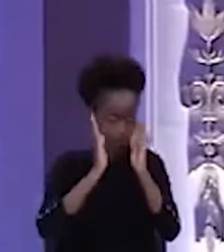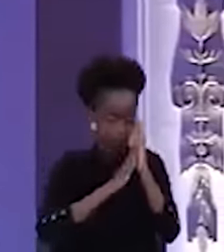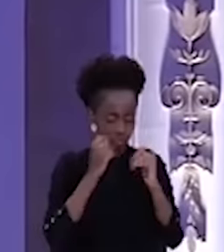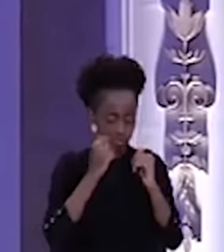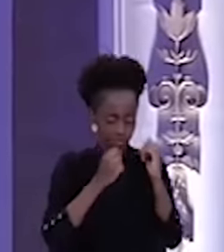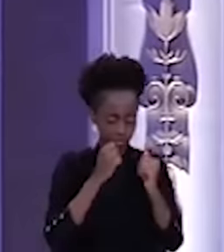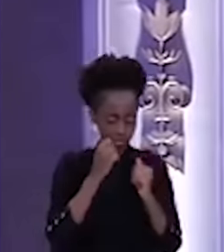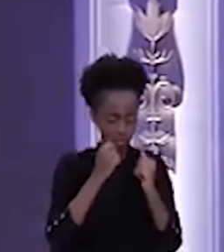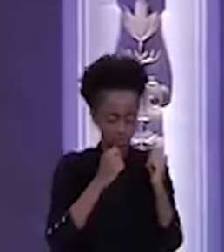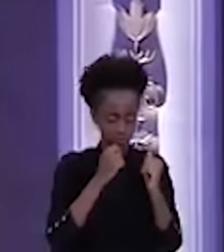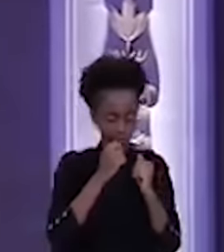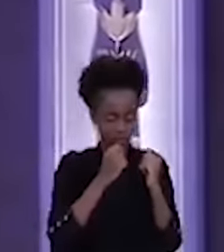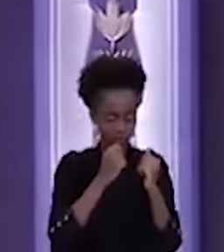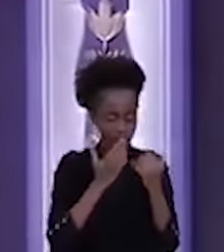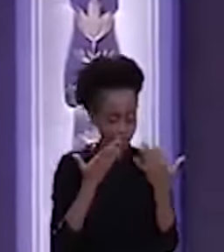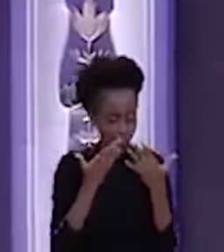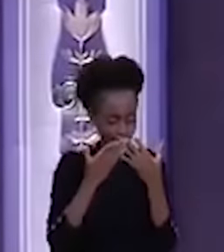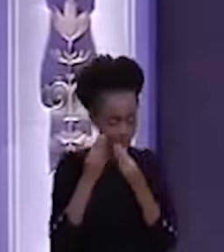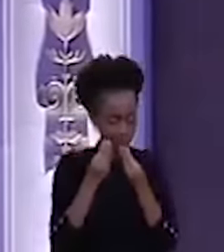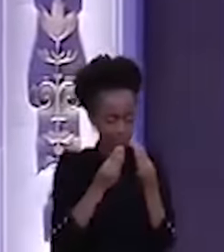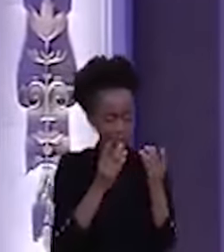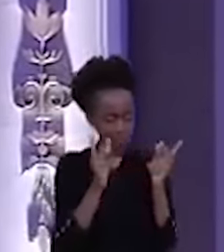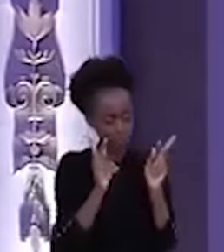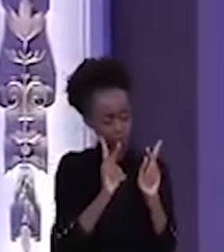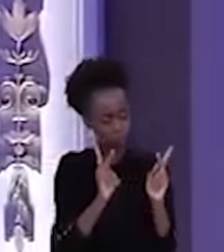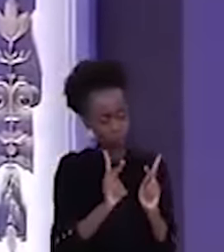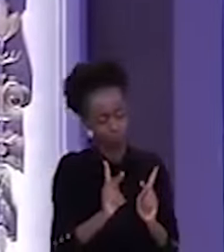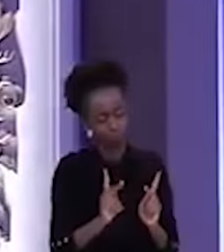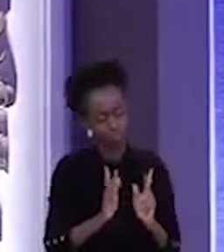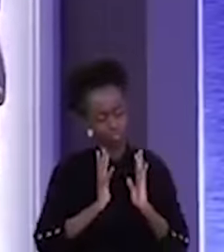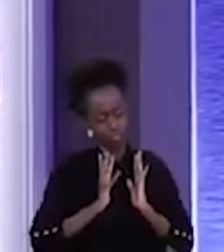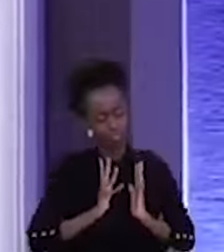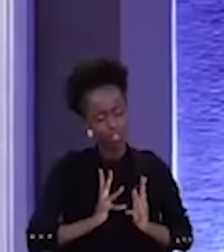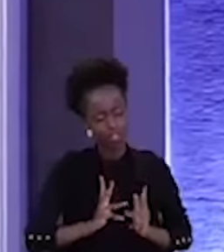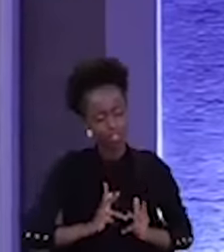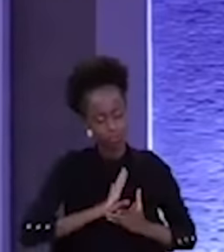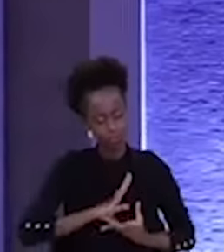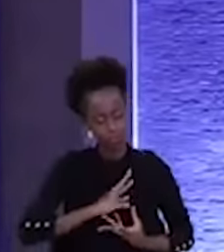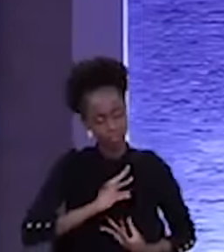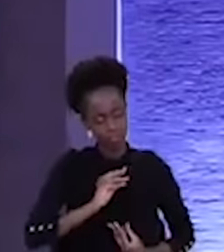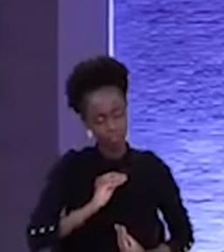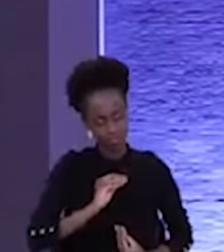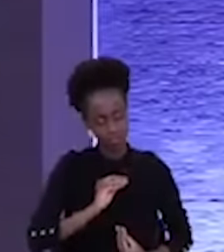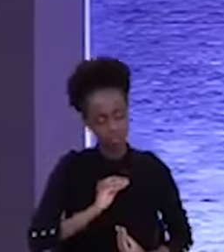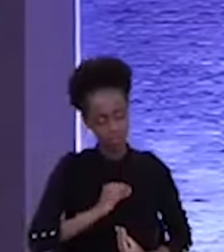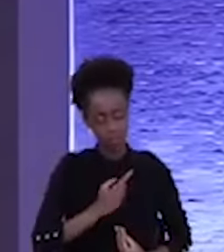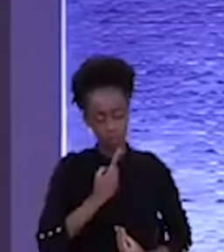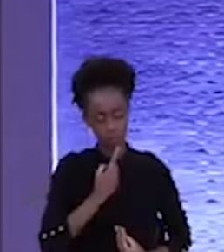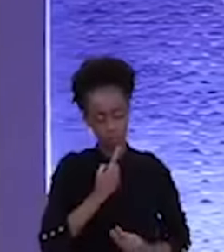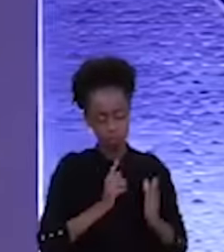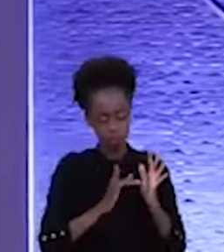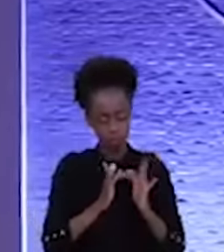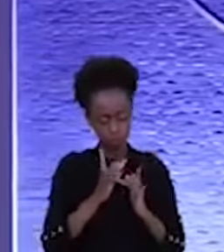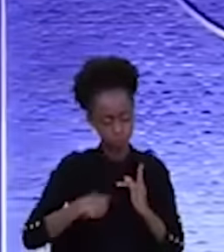Aleluia. Receba a paz que lava a sua alma, o sangue do Cordeiro de